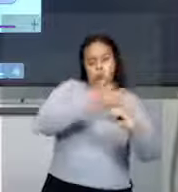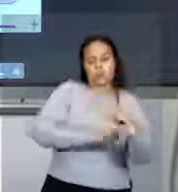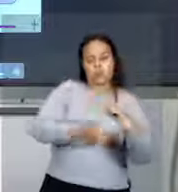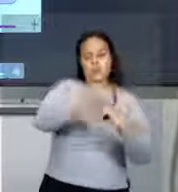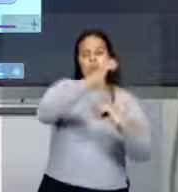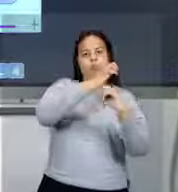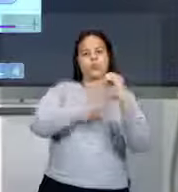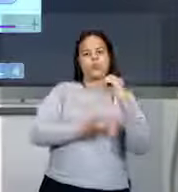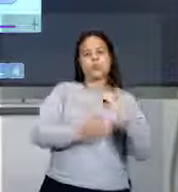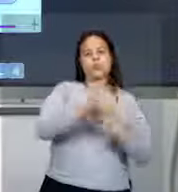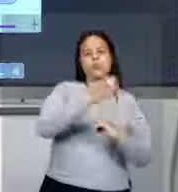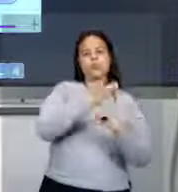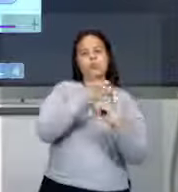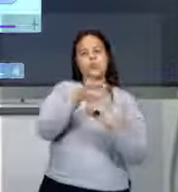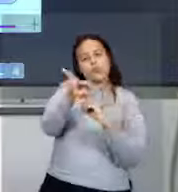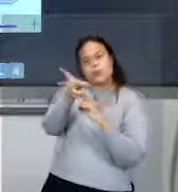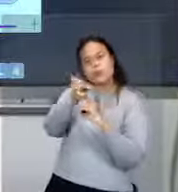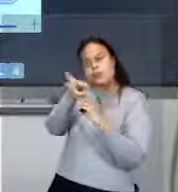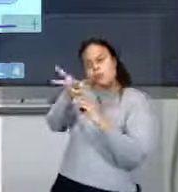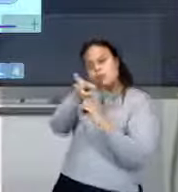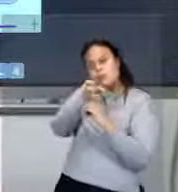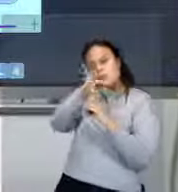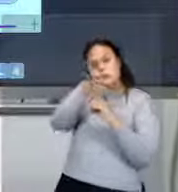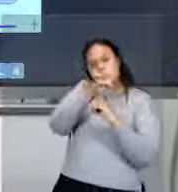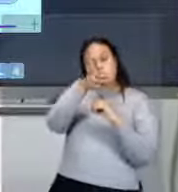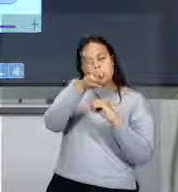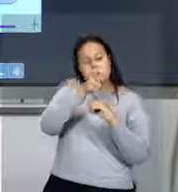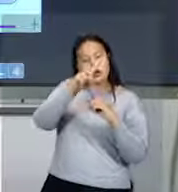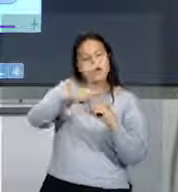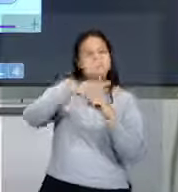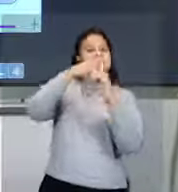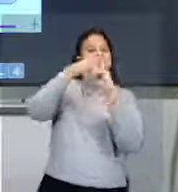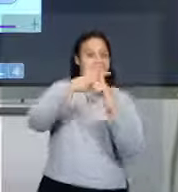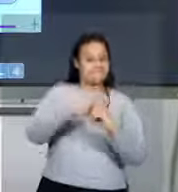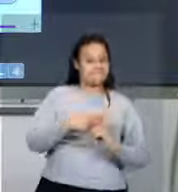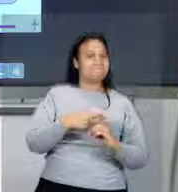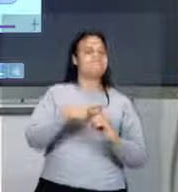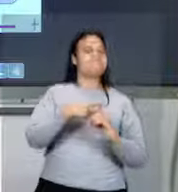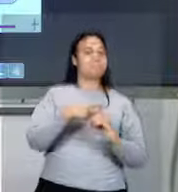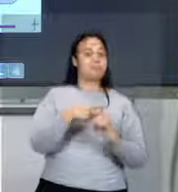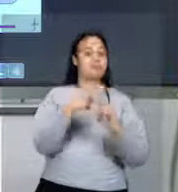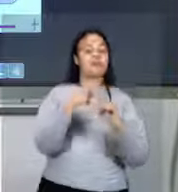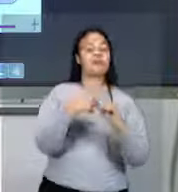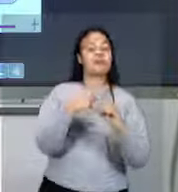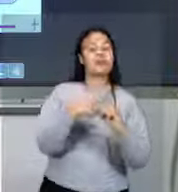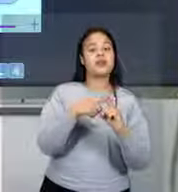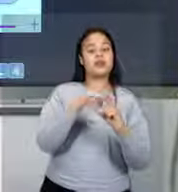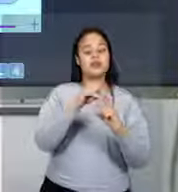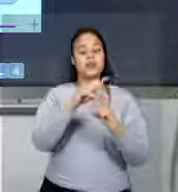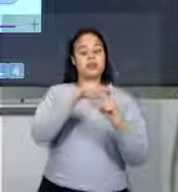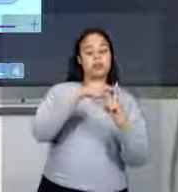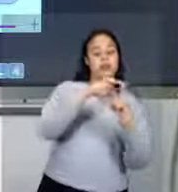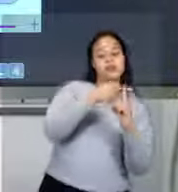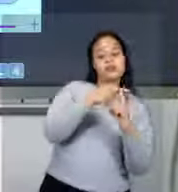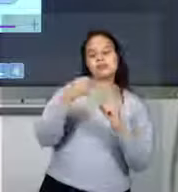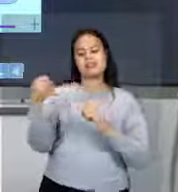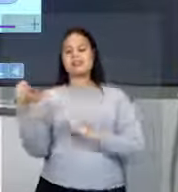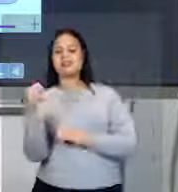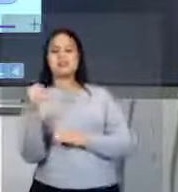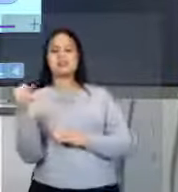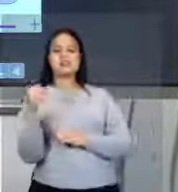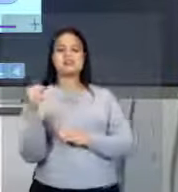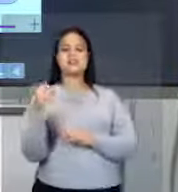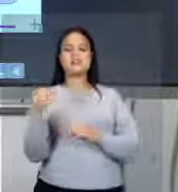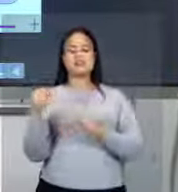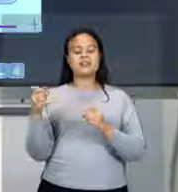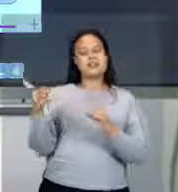serão atraídos pelo polo positivo, porque cargas de sinais contrários, como vocês sabem, elas